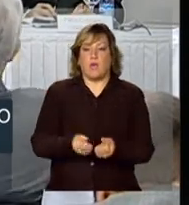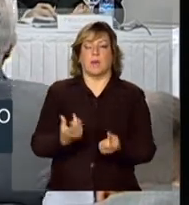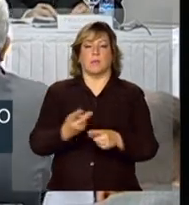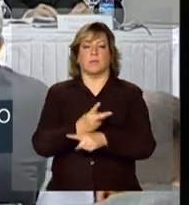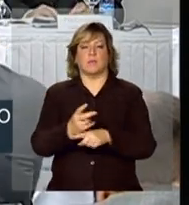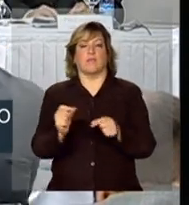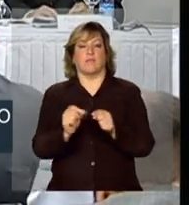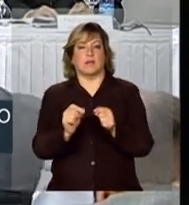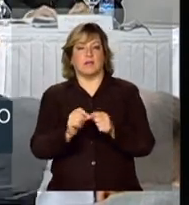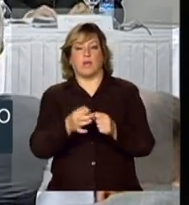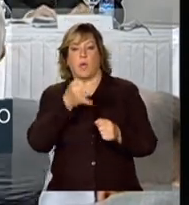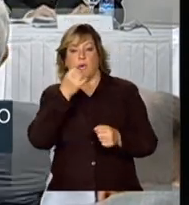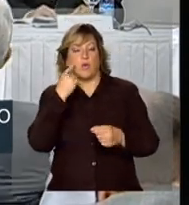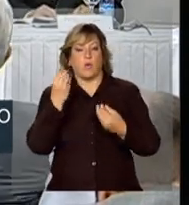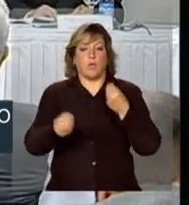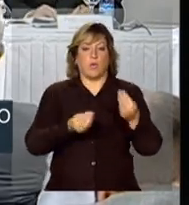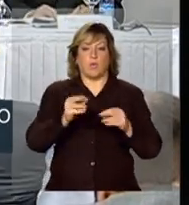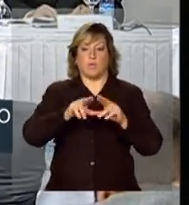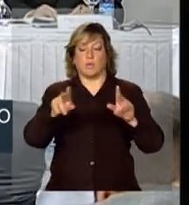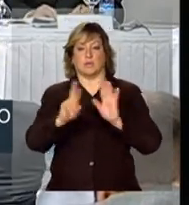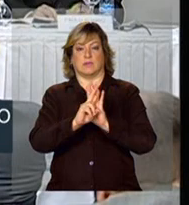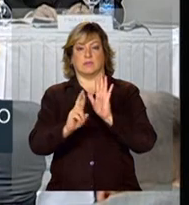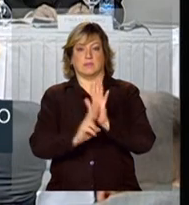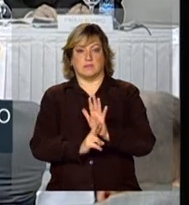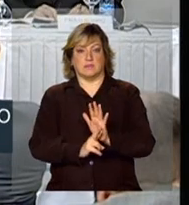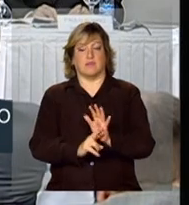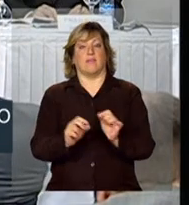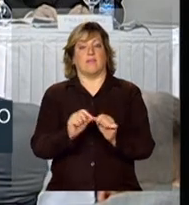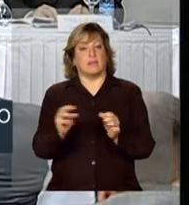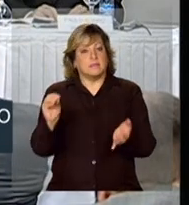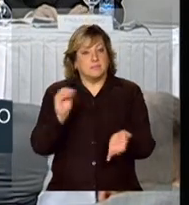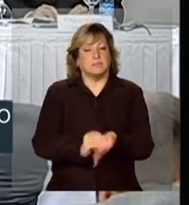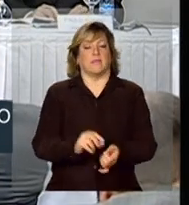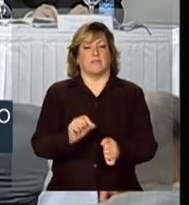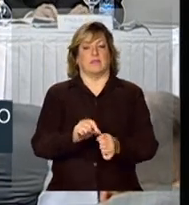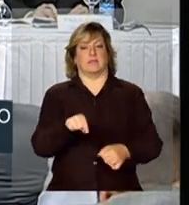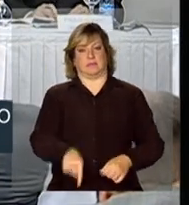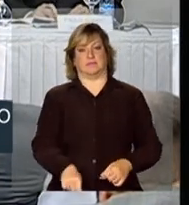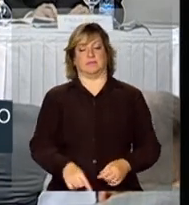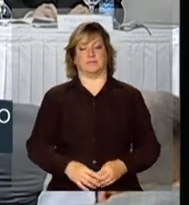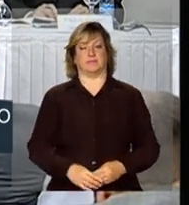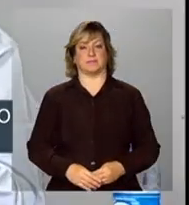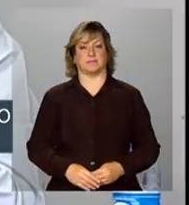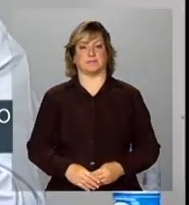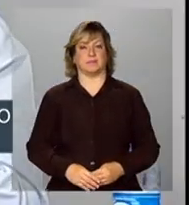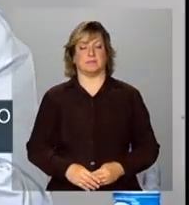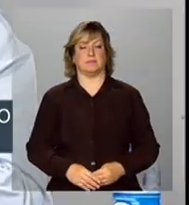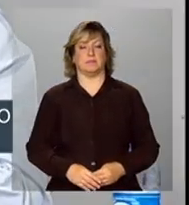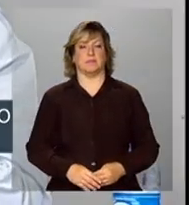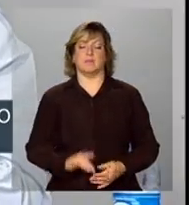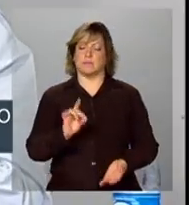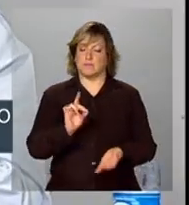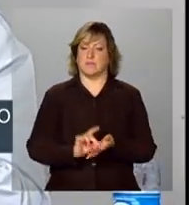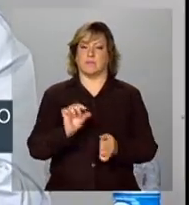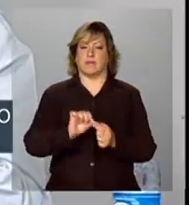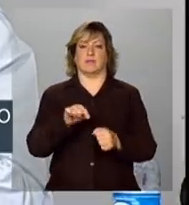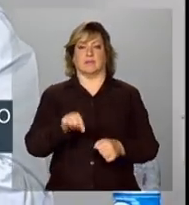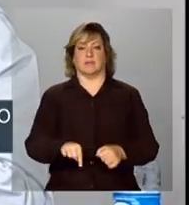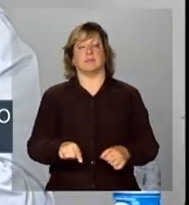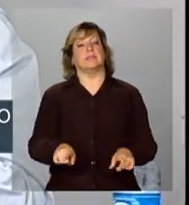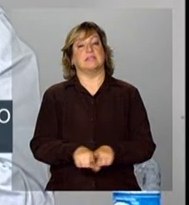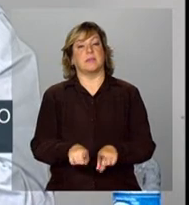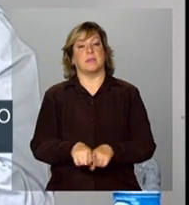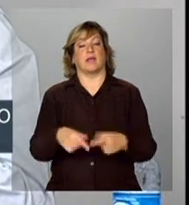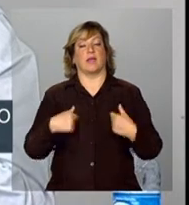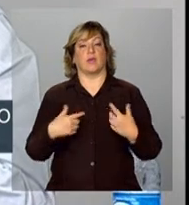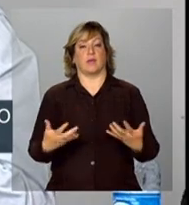construir convergência nos regulamentos que vão se derivar para serem aplicáveis, de fato, né? Devidamente aplicados. E, finalmente, eu